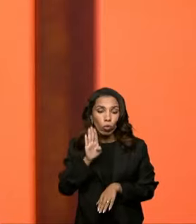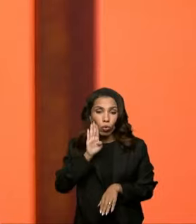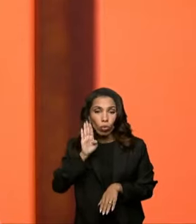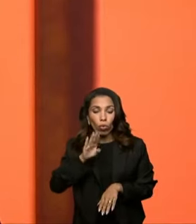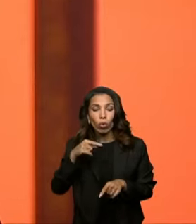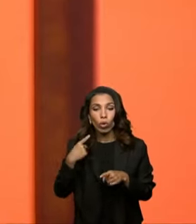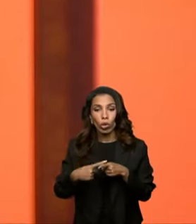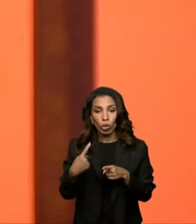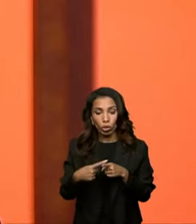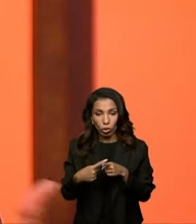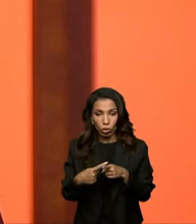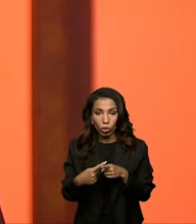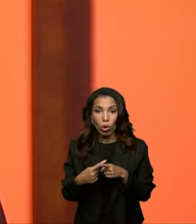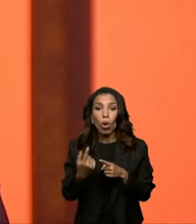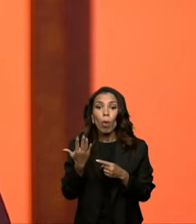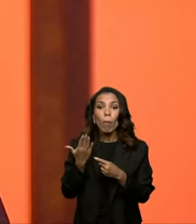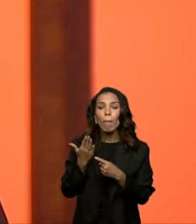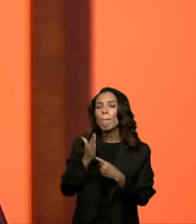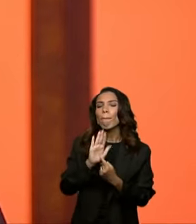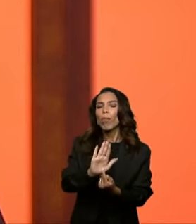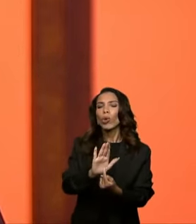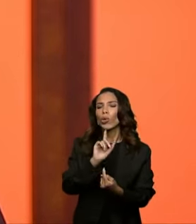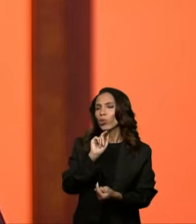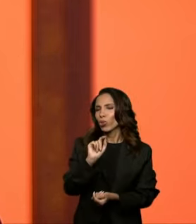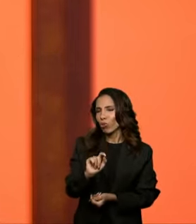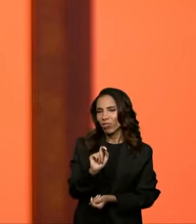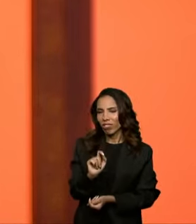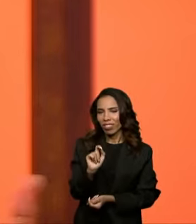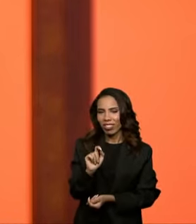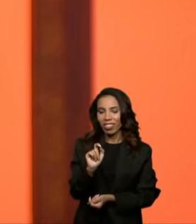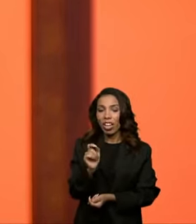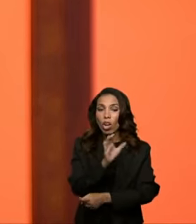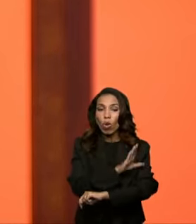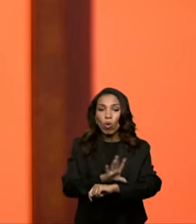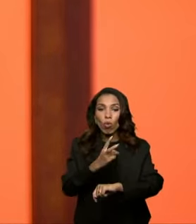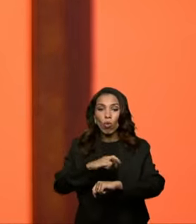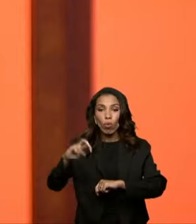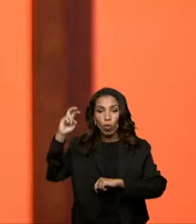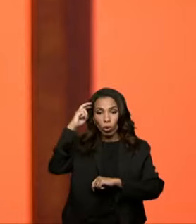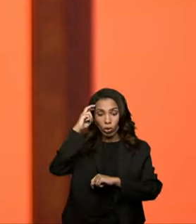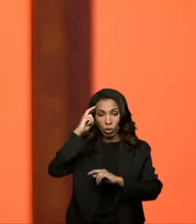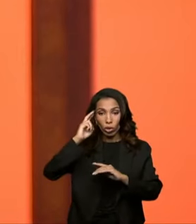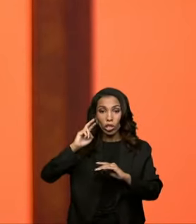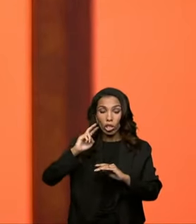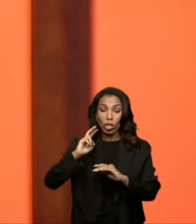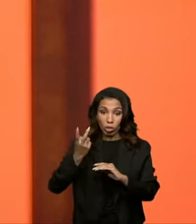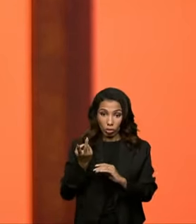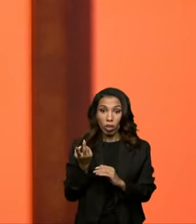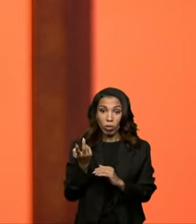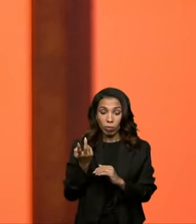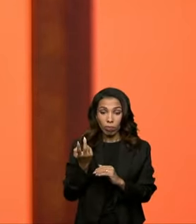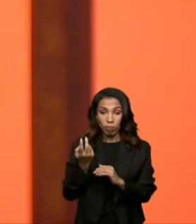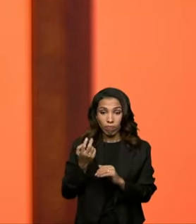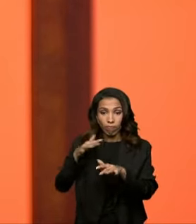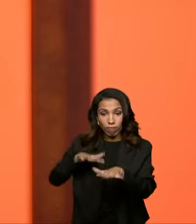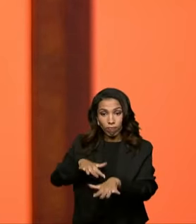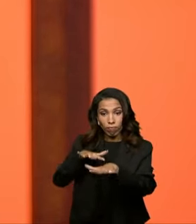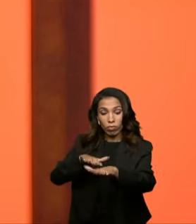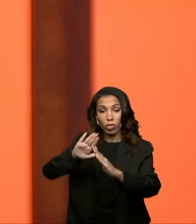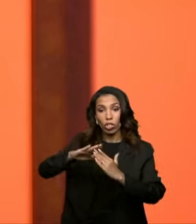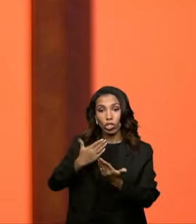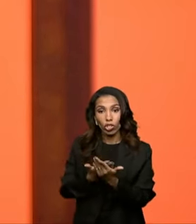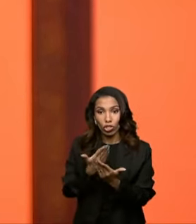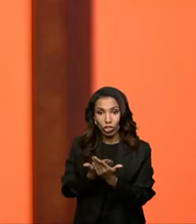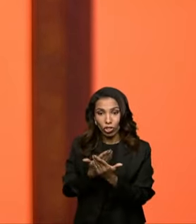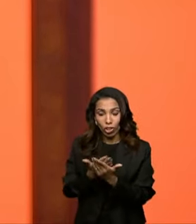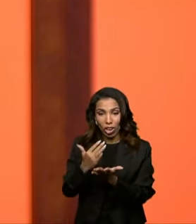é bem bacana, porque mostra, assim, o quanto... Essa cultura do desfile das escolas de samba é uma cultura que está espalhada pelo mundo.